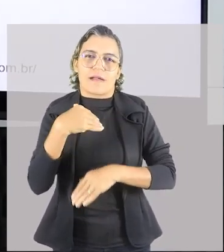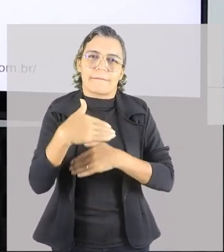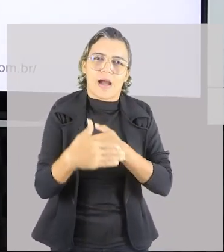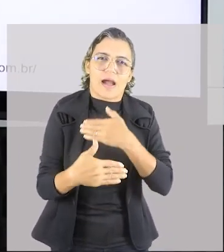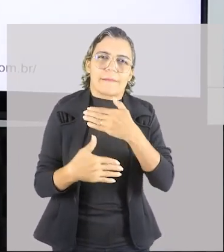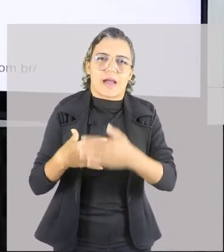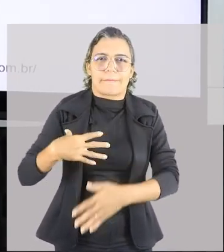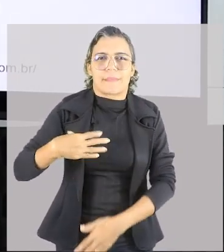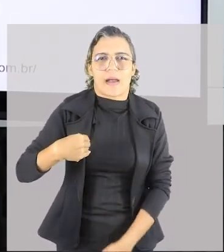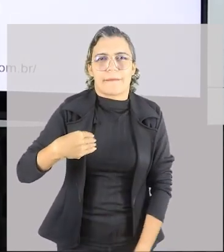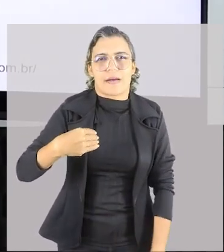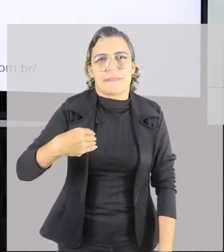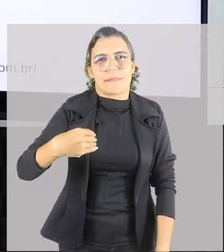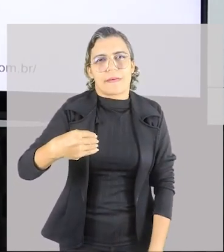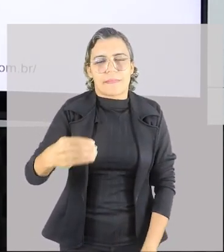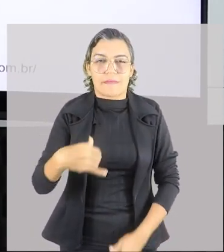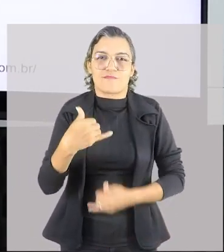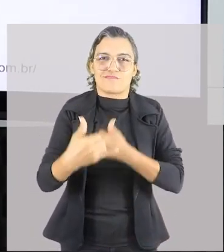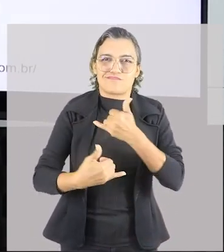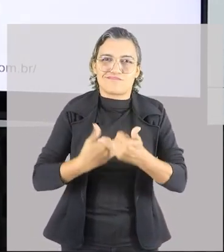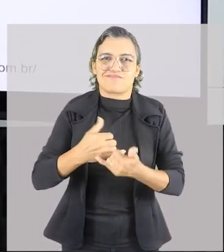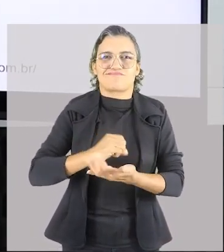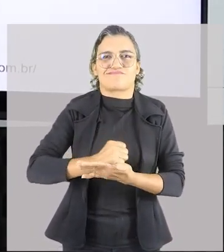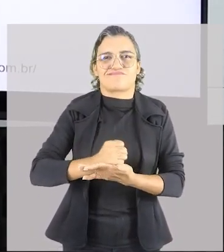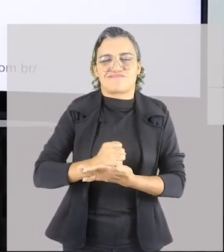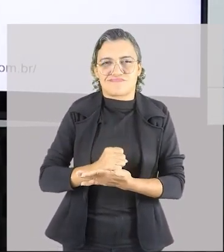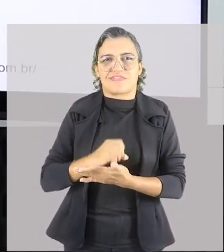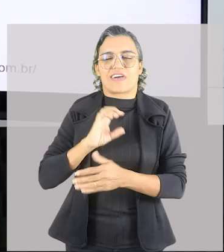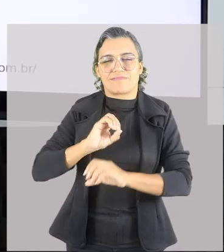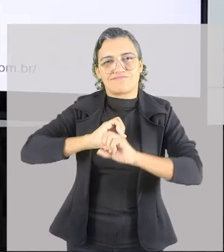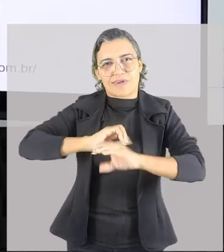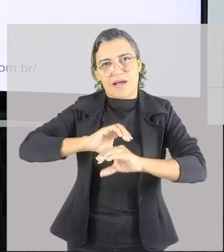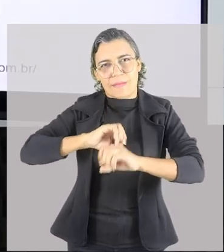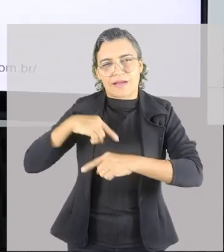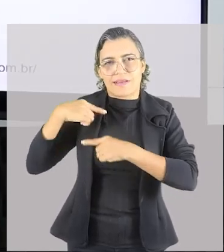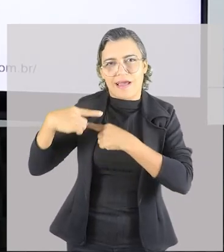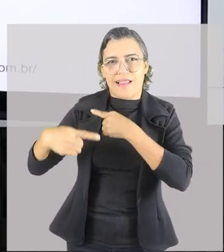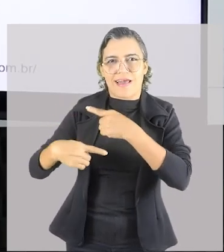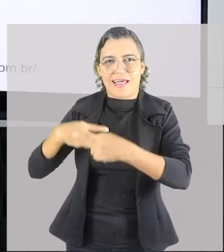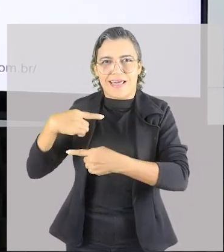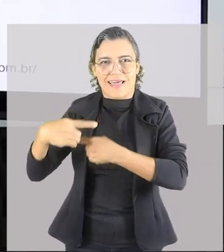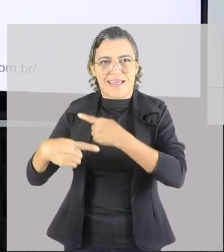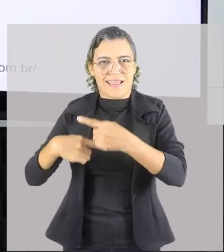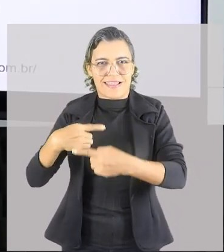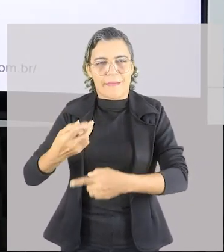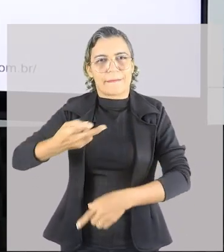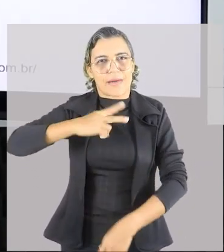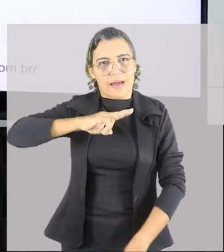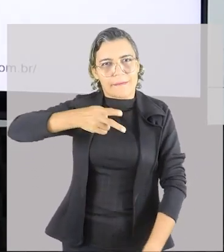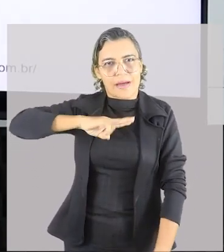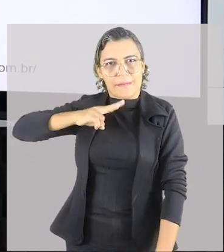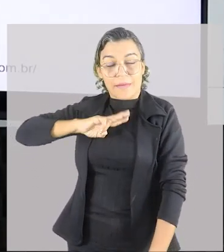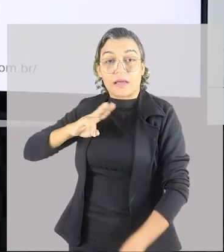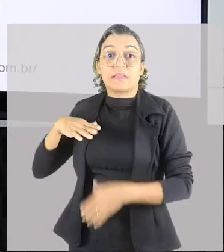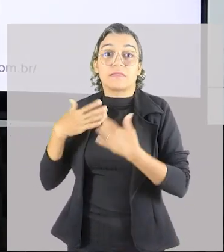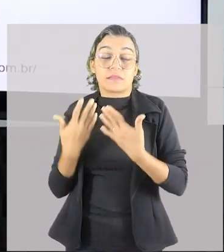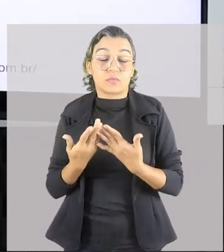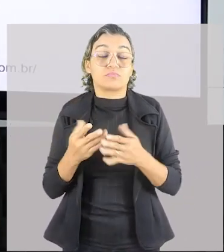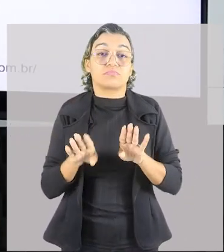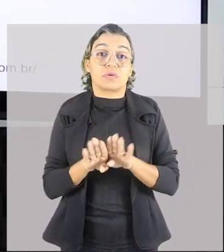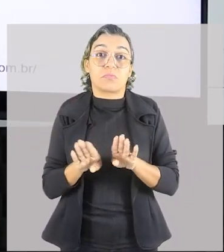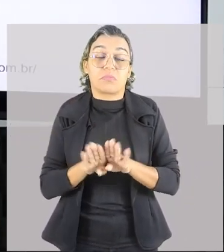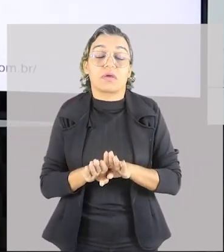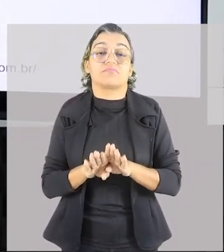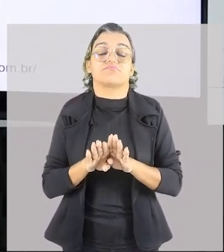ocorre essa perpetuação desse jogo que vai ser passado de geração em geração. E muito, né,